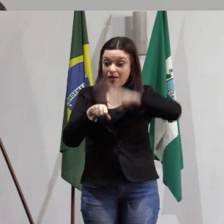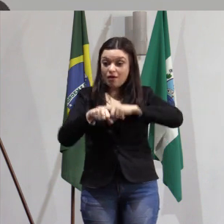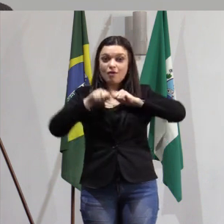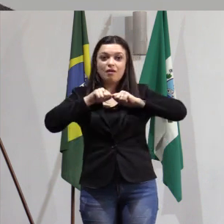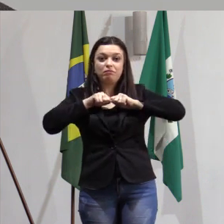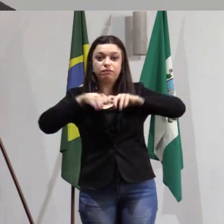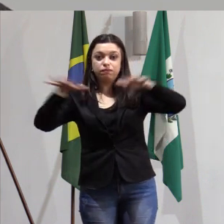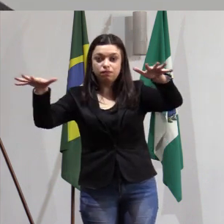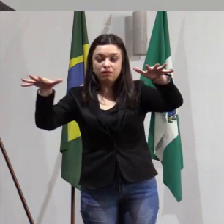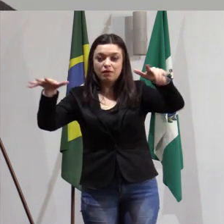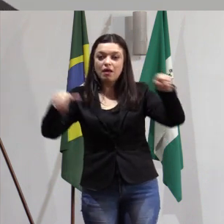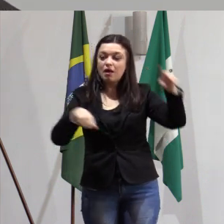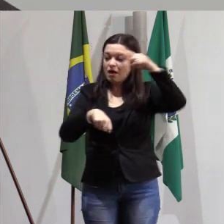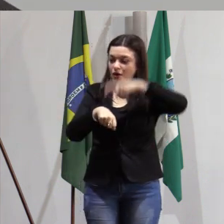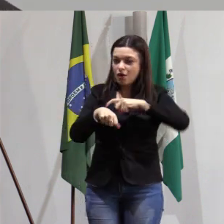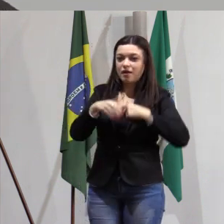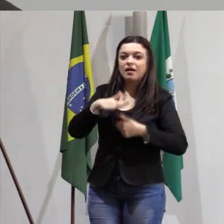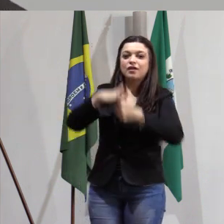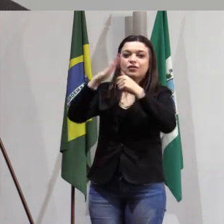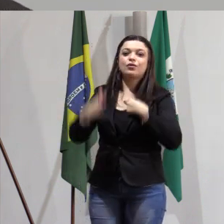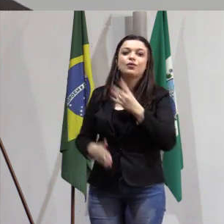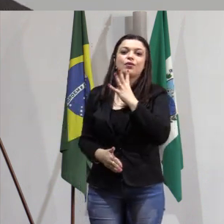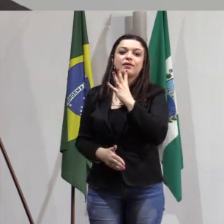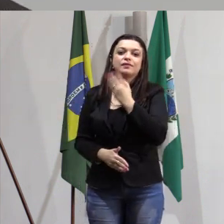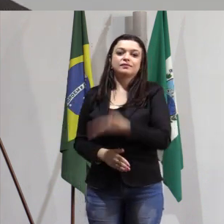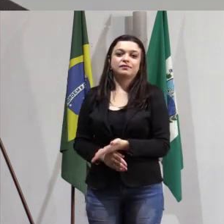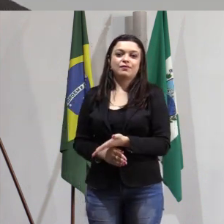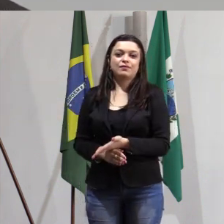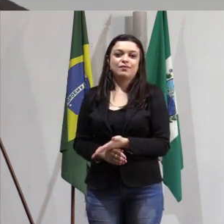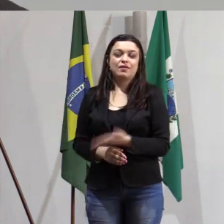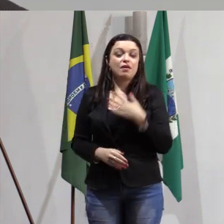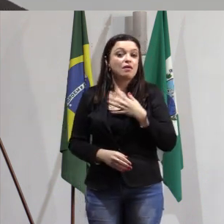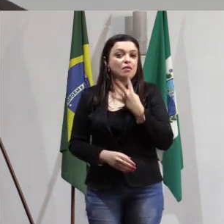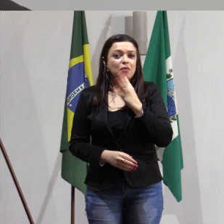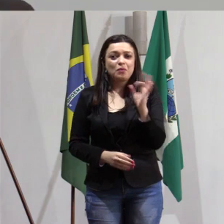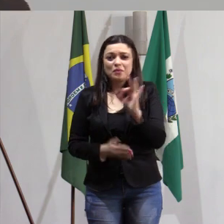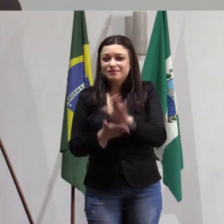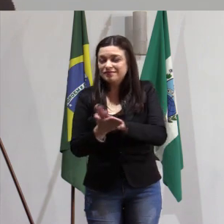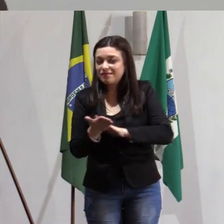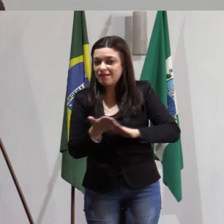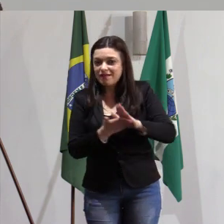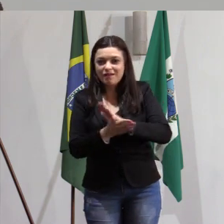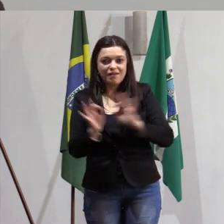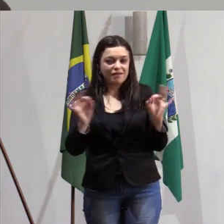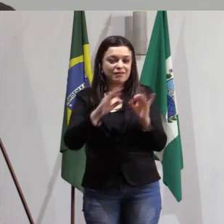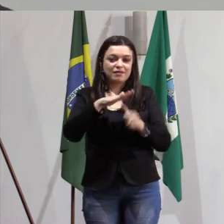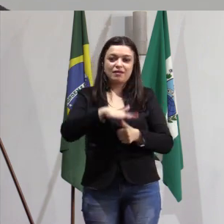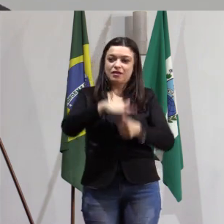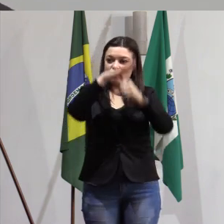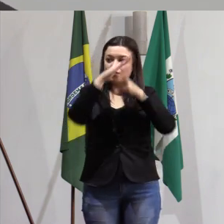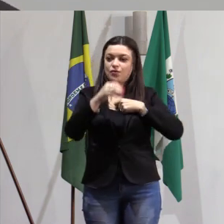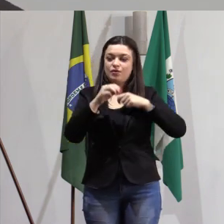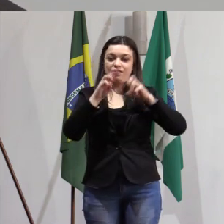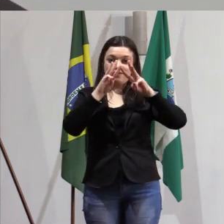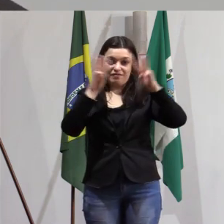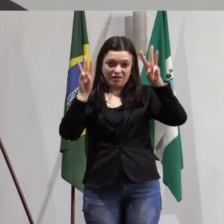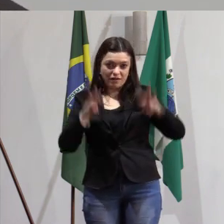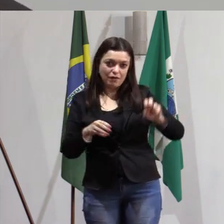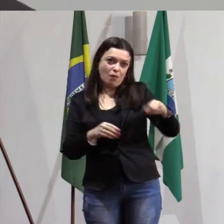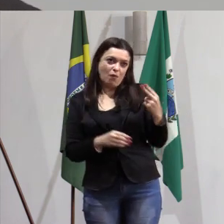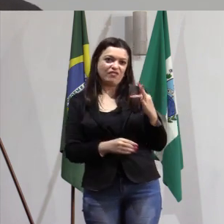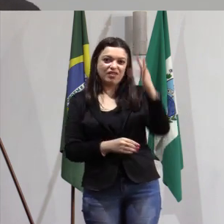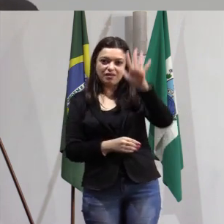Eu não conheço um reitor de universidade federal, contrariando o que escutei na